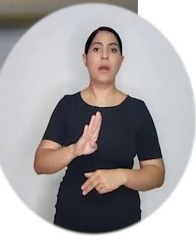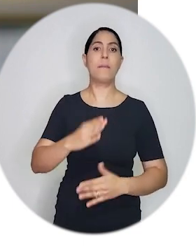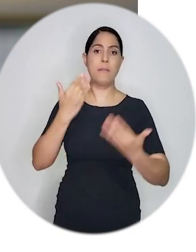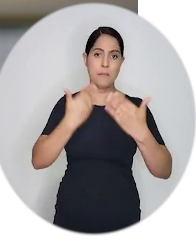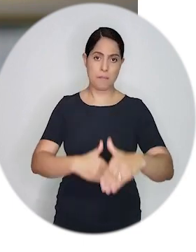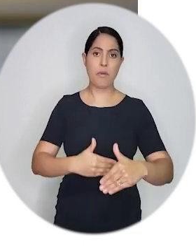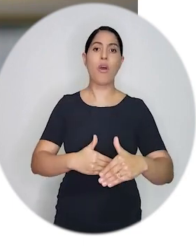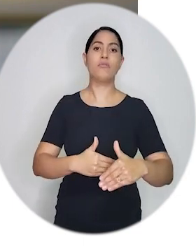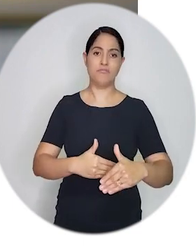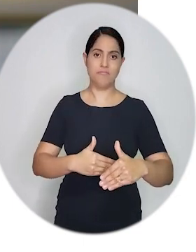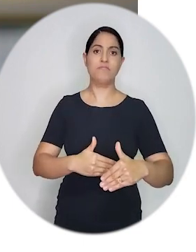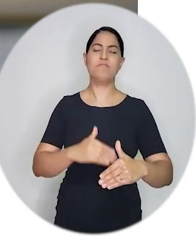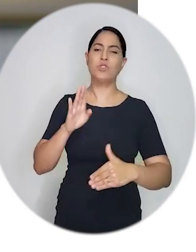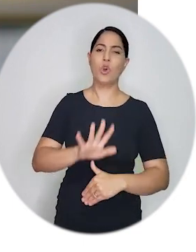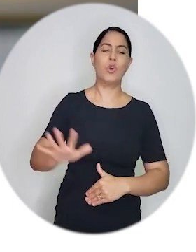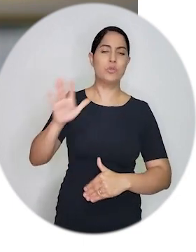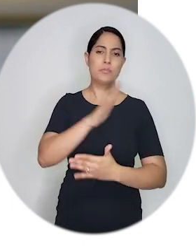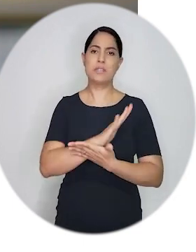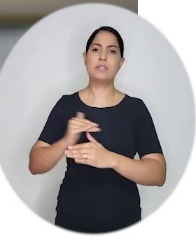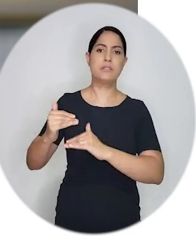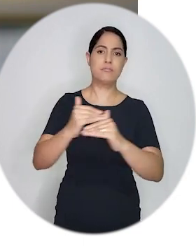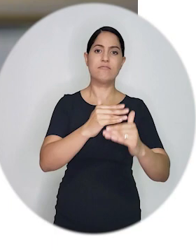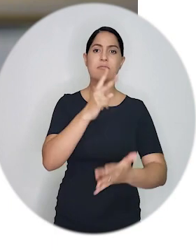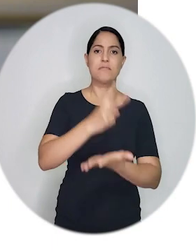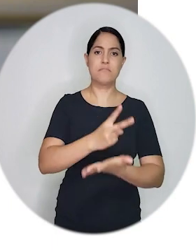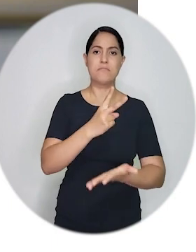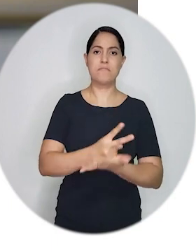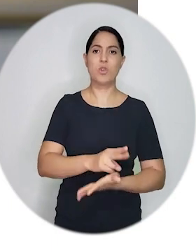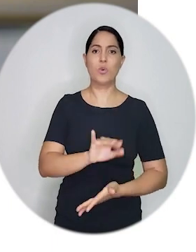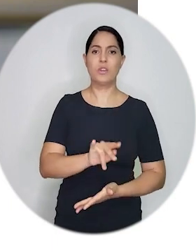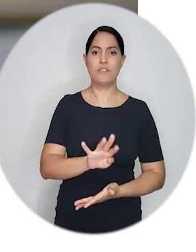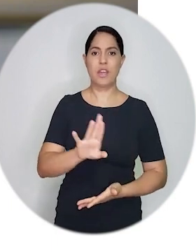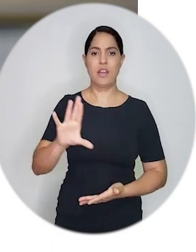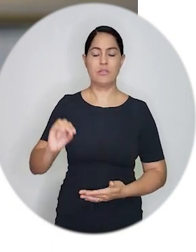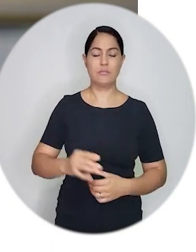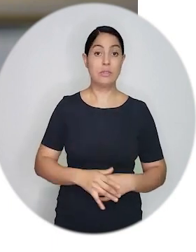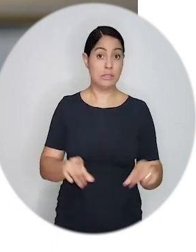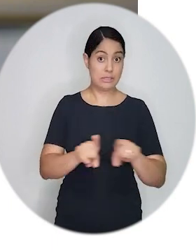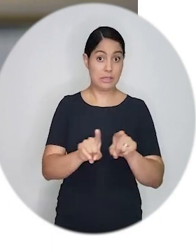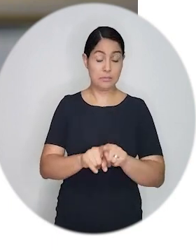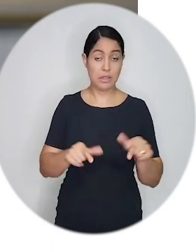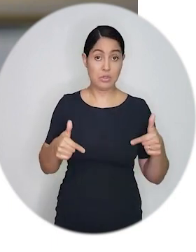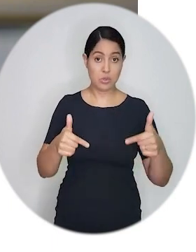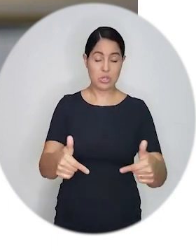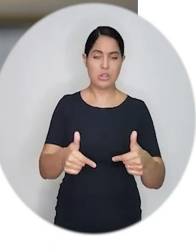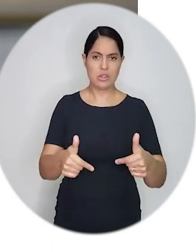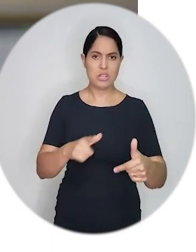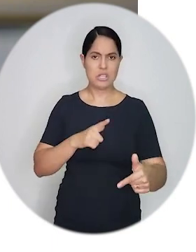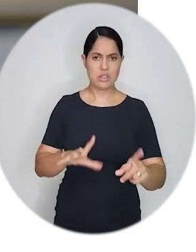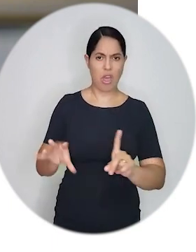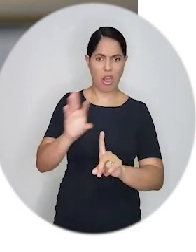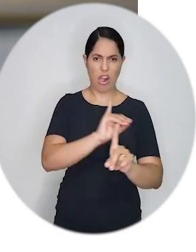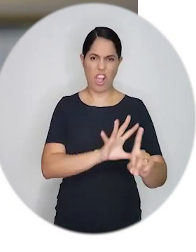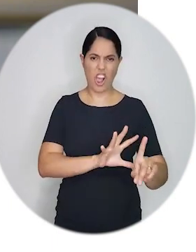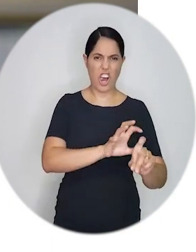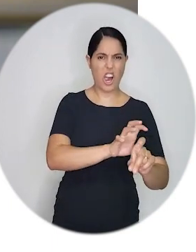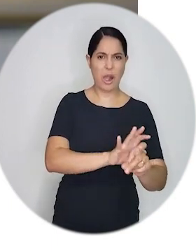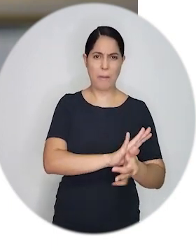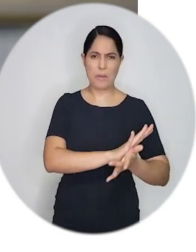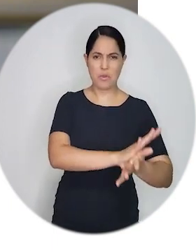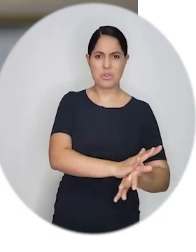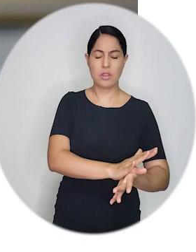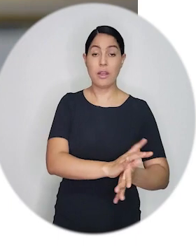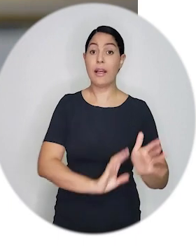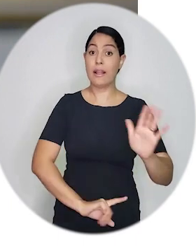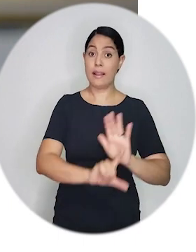de ordem unificado. Em outra frente, demos um importante passo para banir a nefasta prática do assédio e da discriminação na